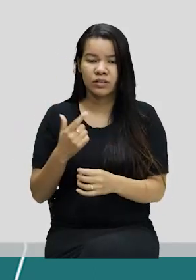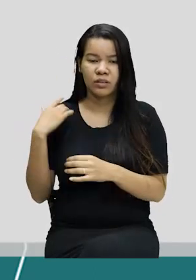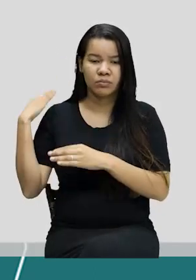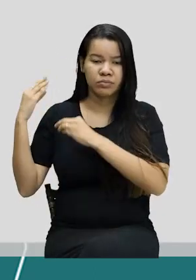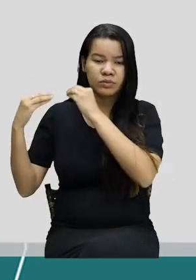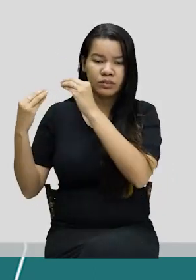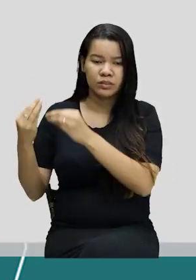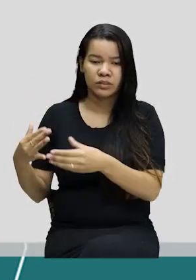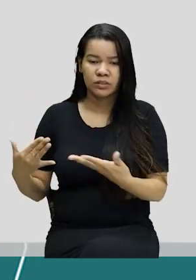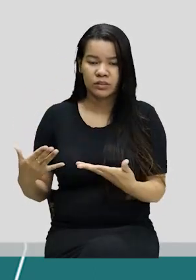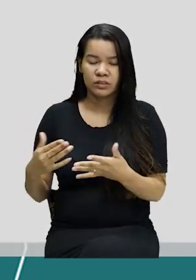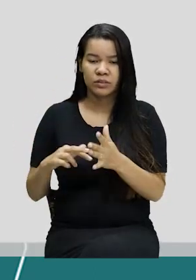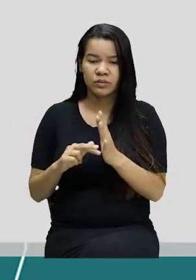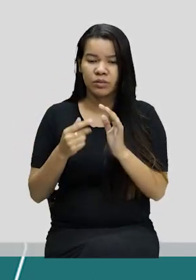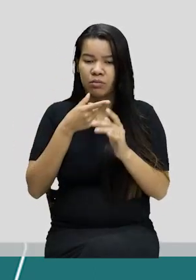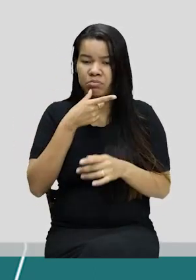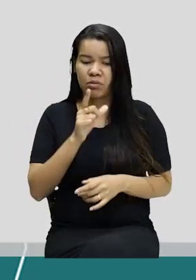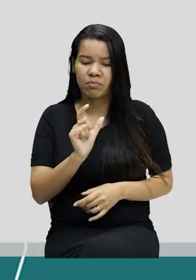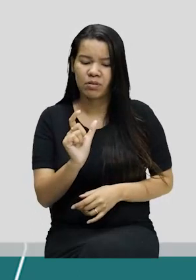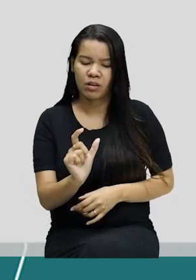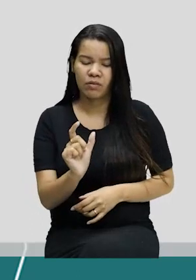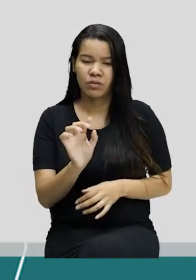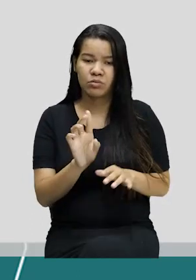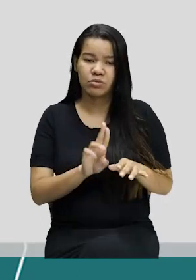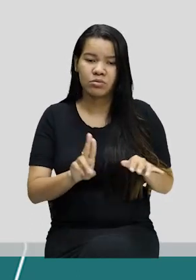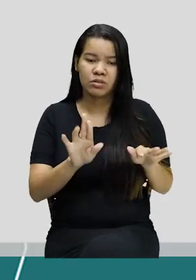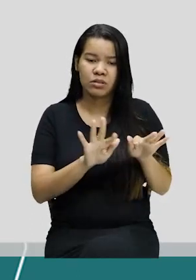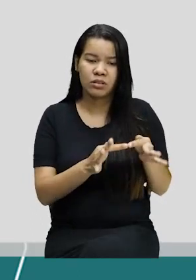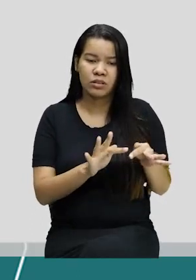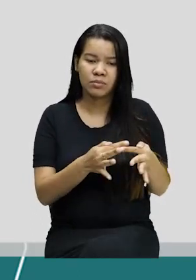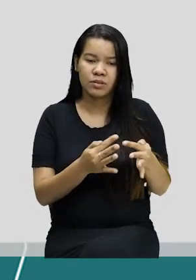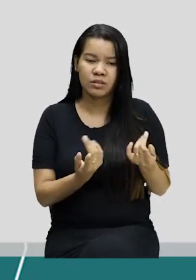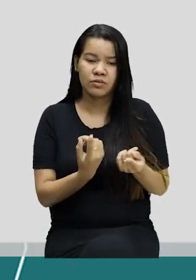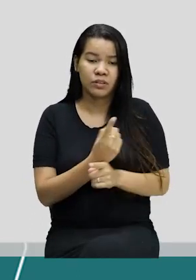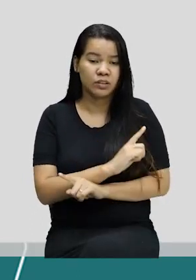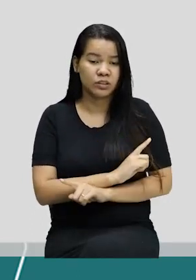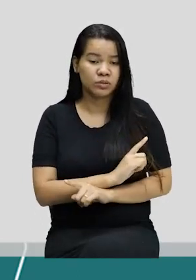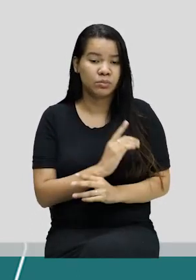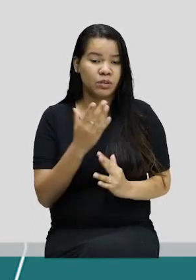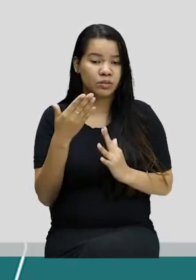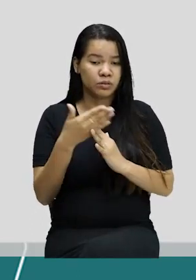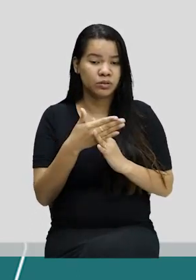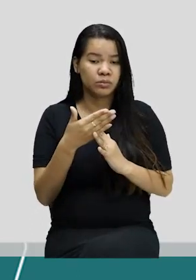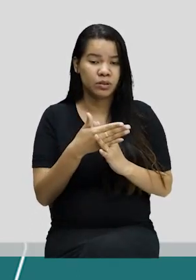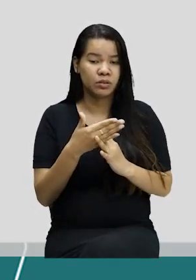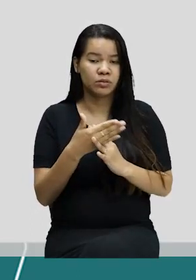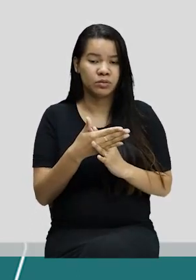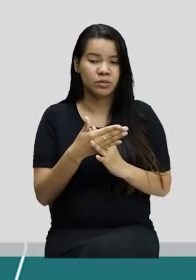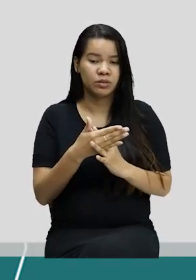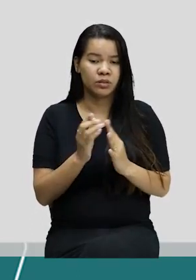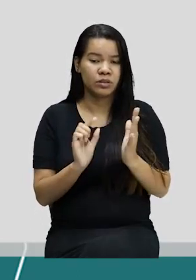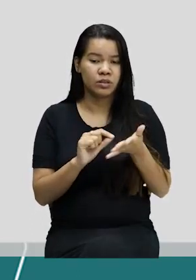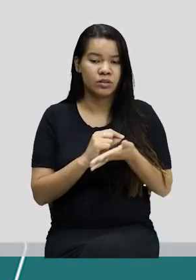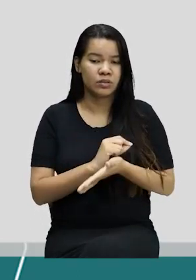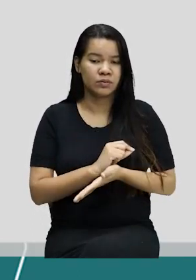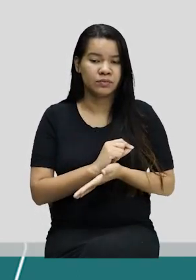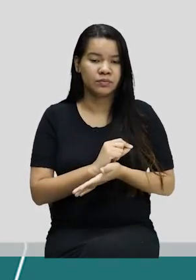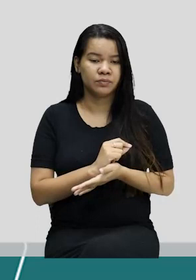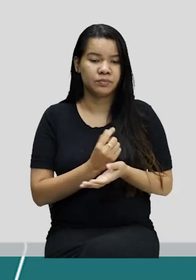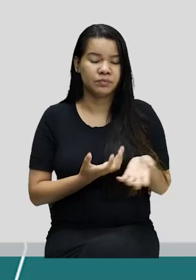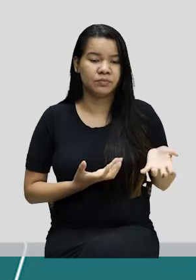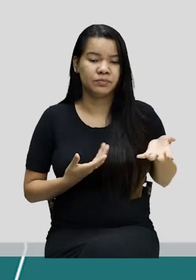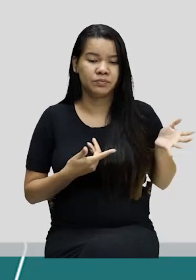adota um vocabulário simples, em oposição ao período anterior. O barroco Os escritores árcades propõem o